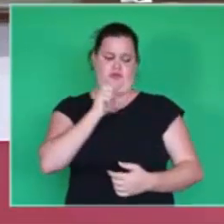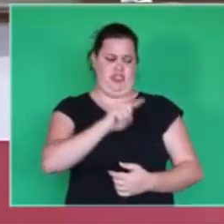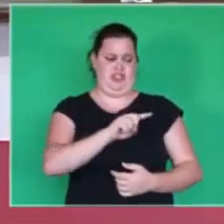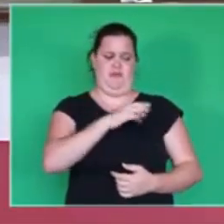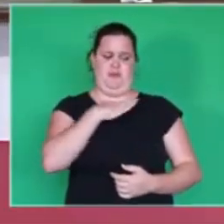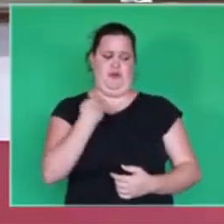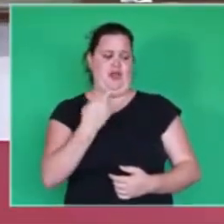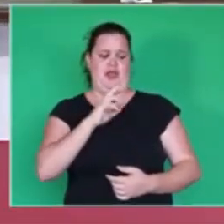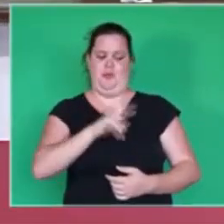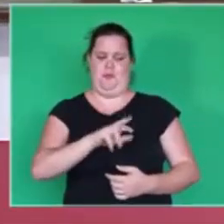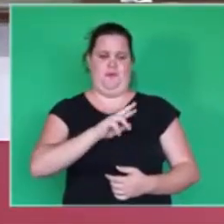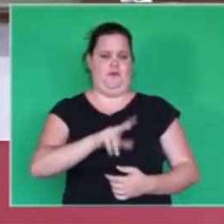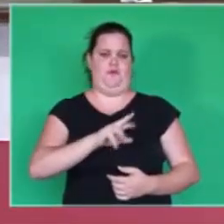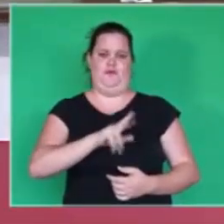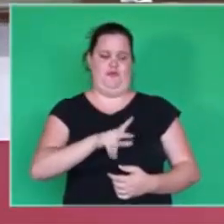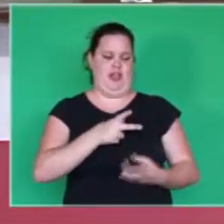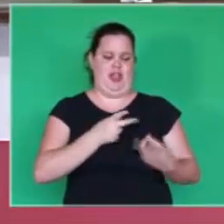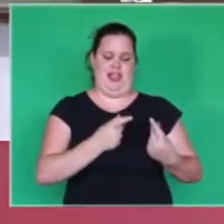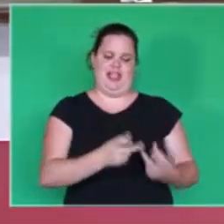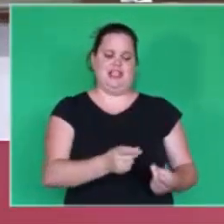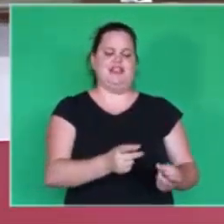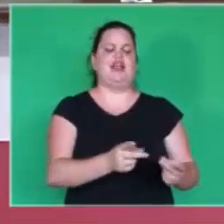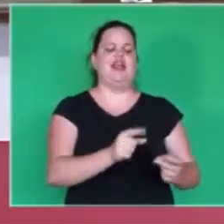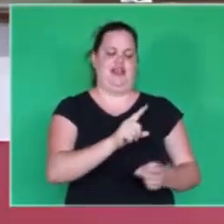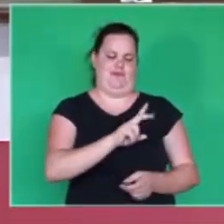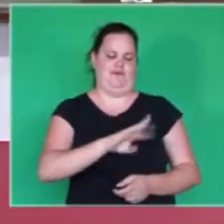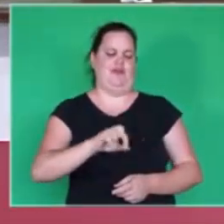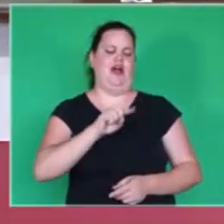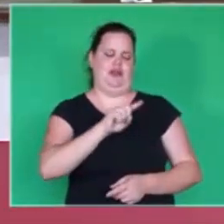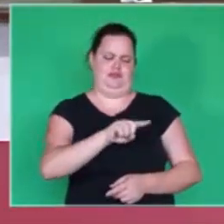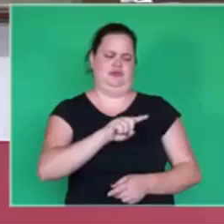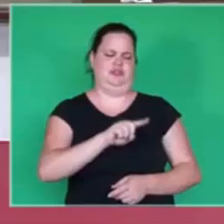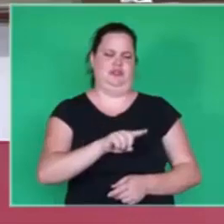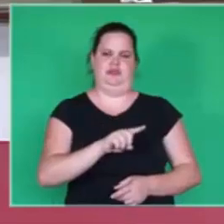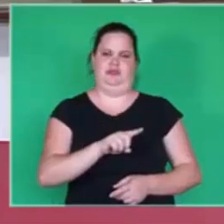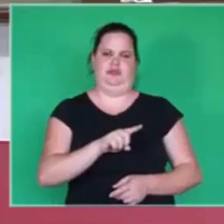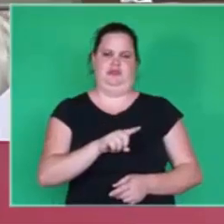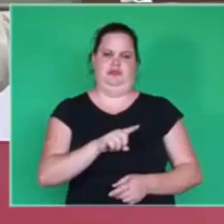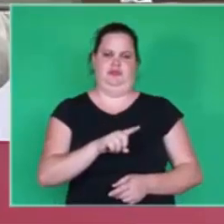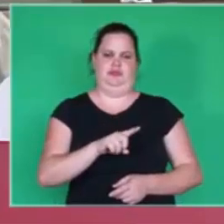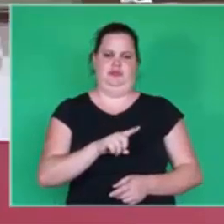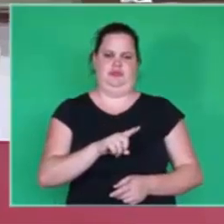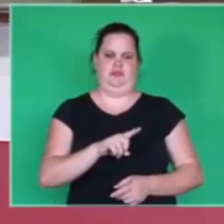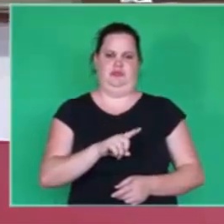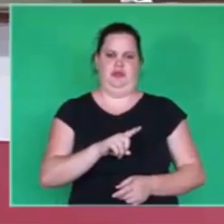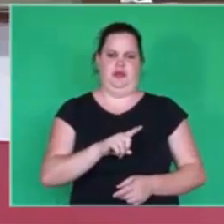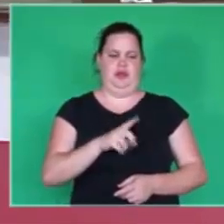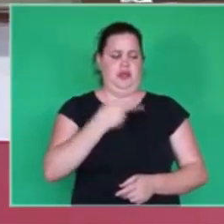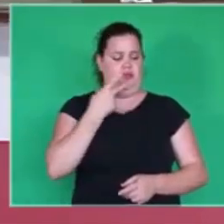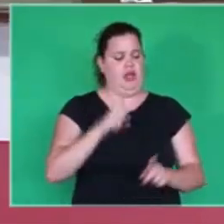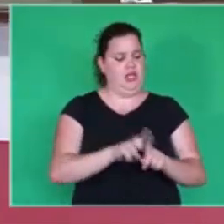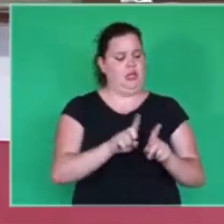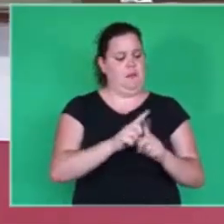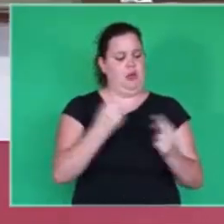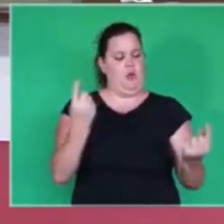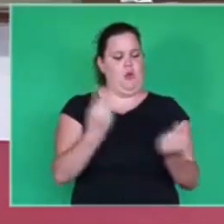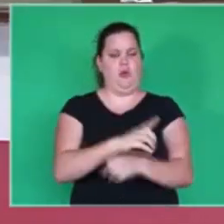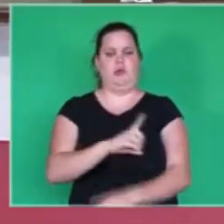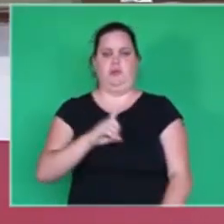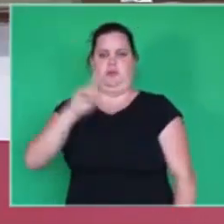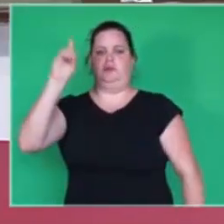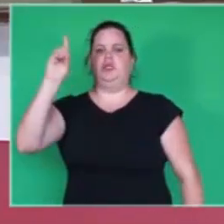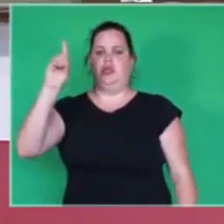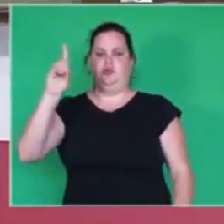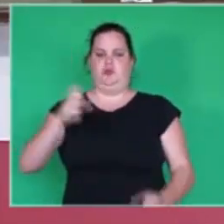a perpetuidade da existência, e ao mesmo tempo dizendo do poder de Deus, do poder dele,